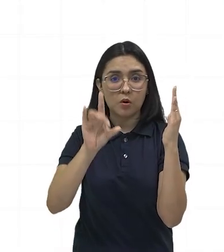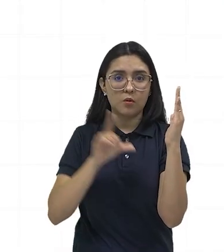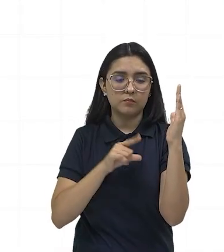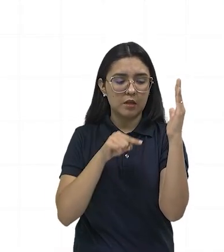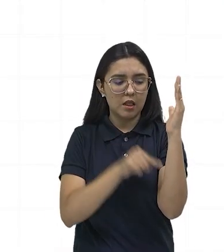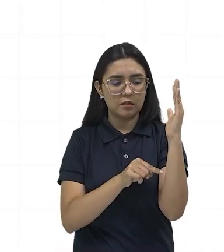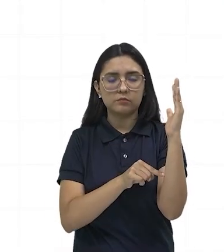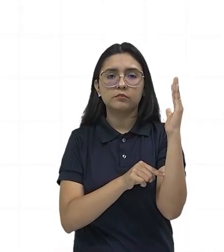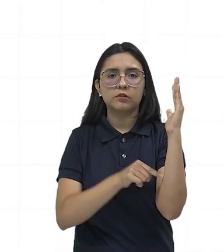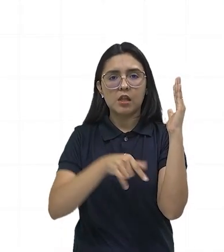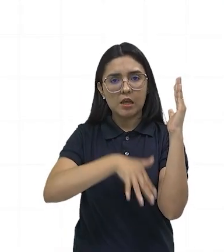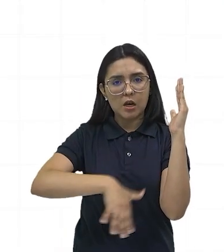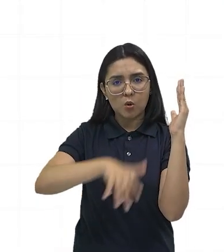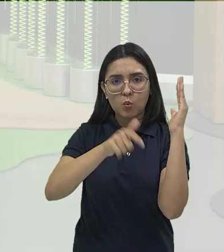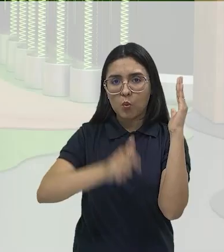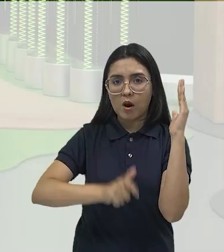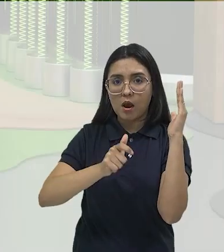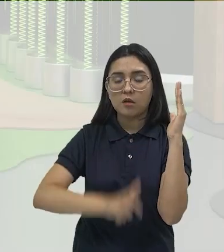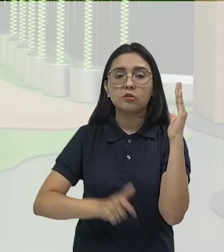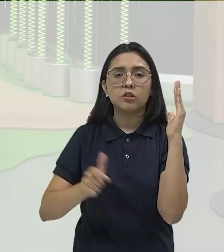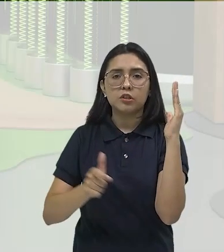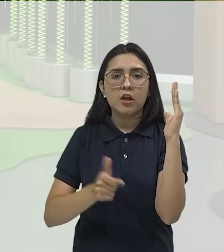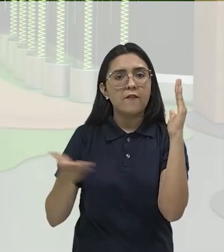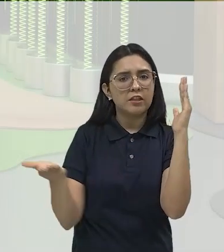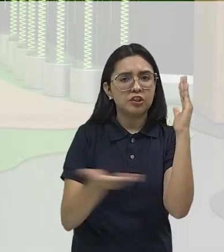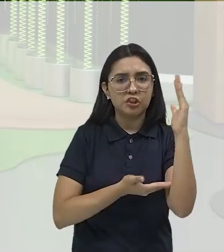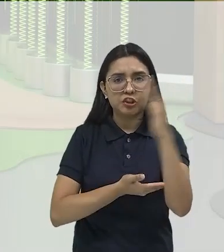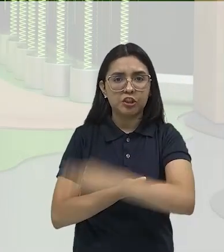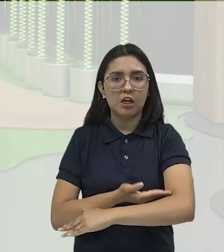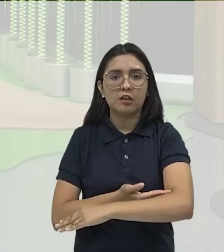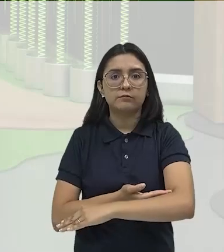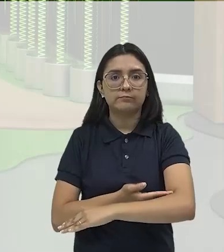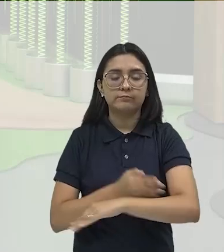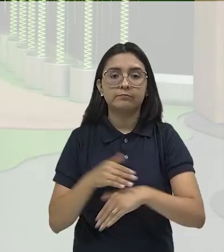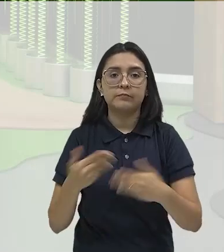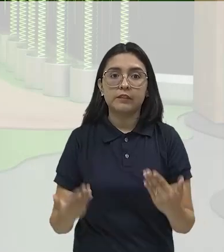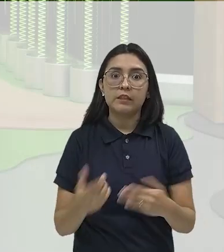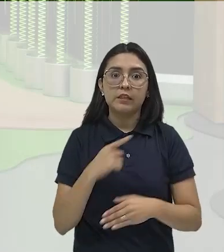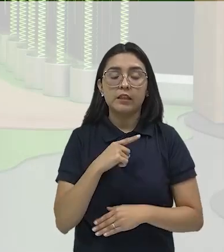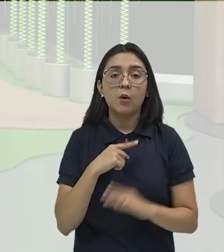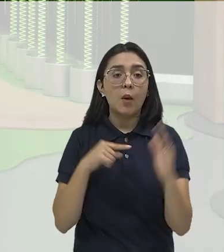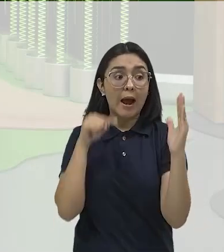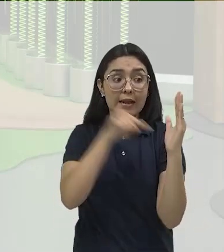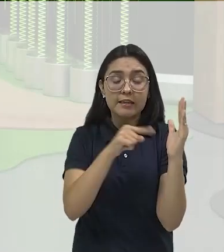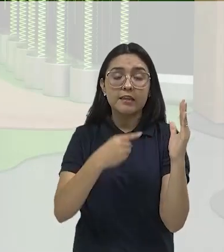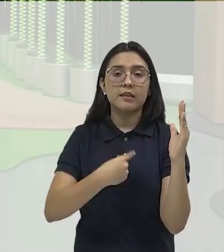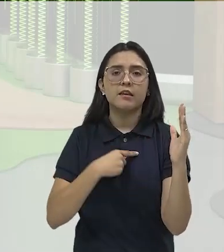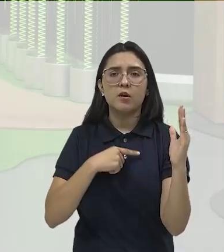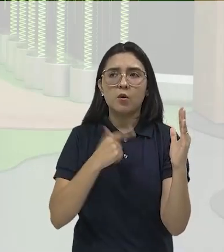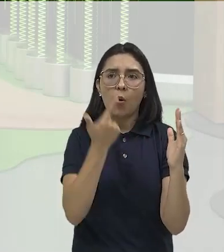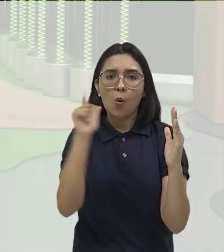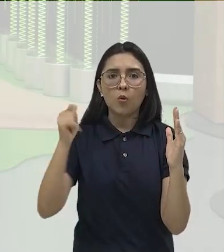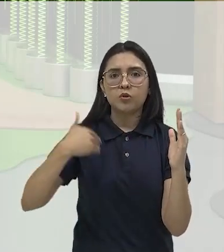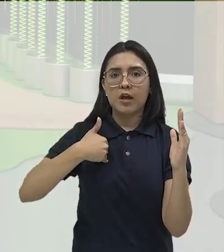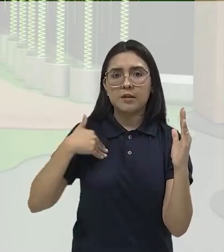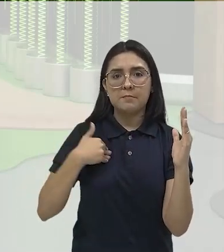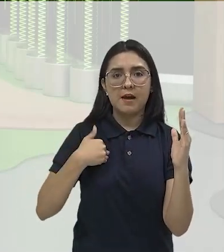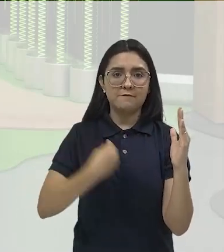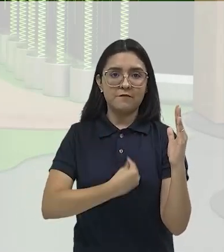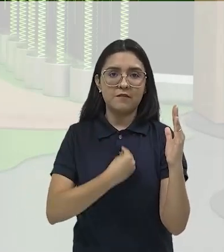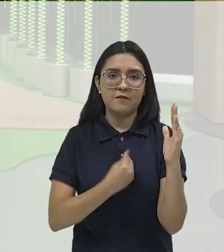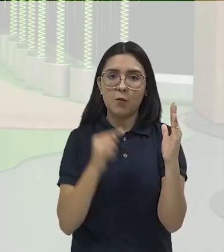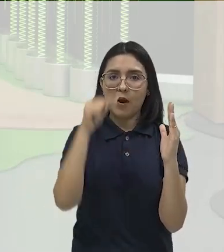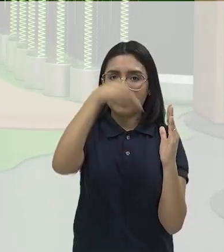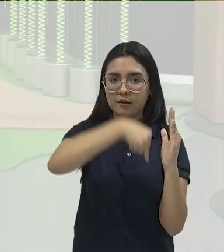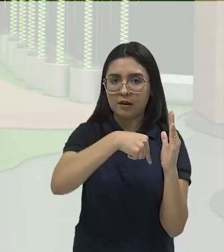estava presente naquele local, a gente está tirando o local de vários animais que viviam ali naquela árvore.